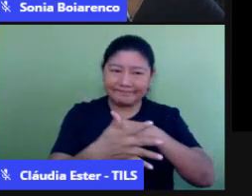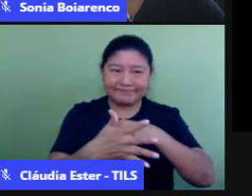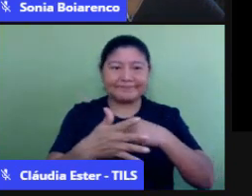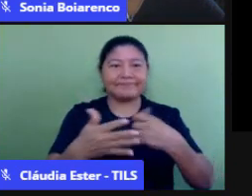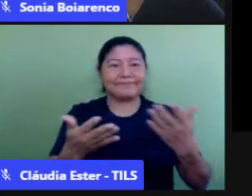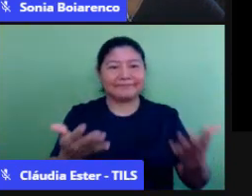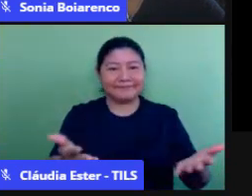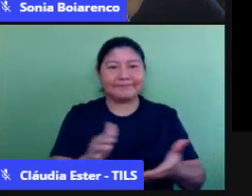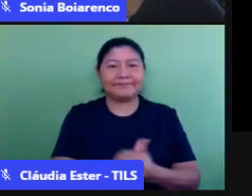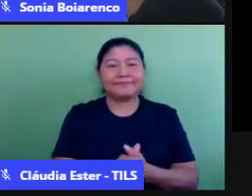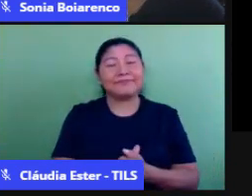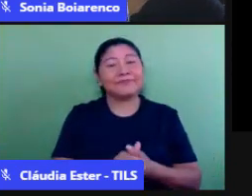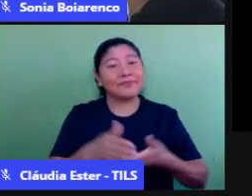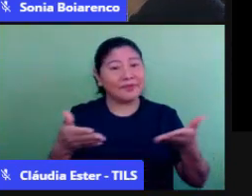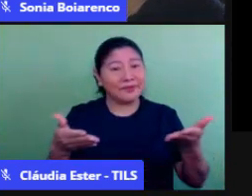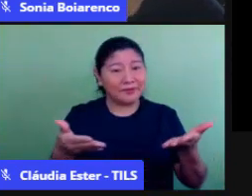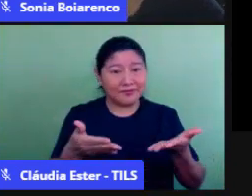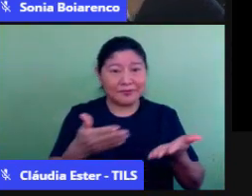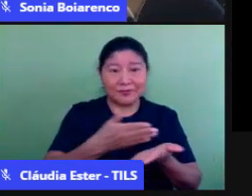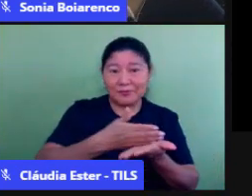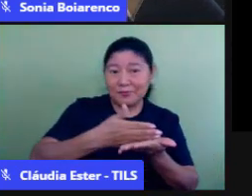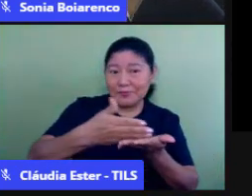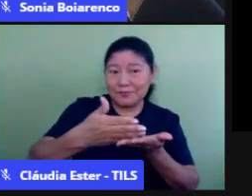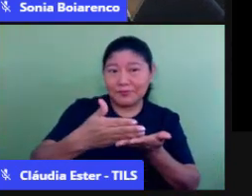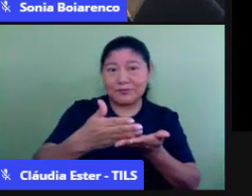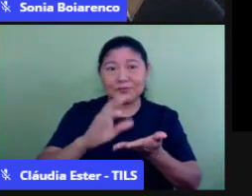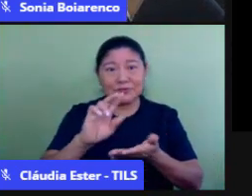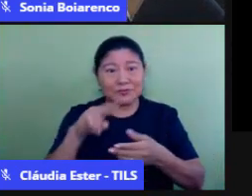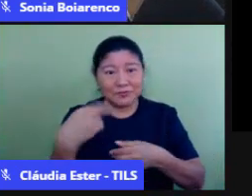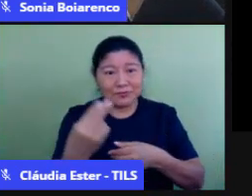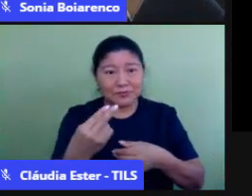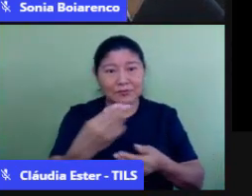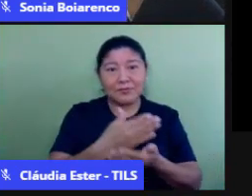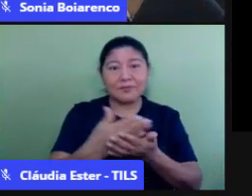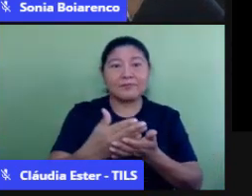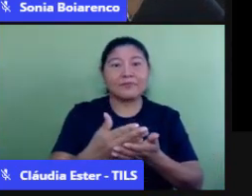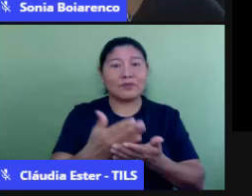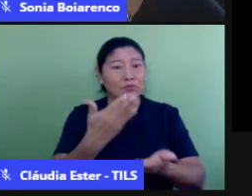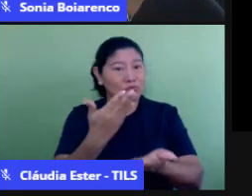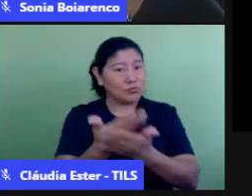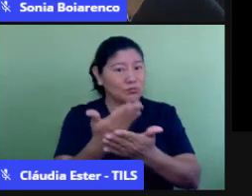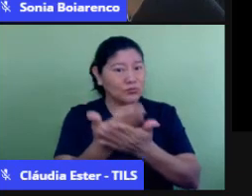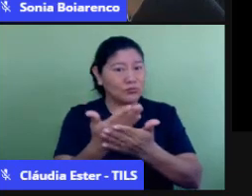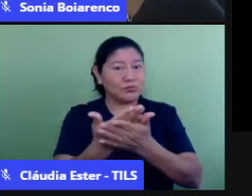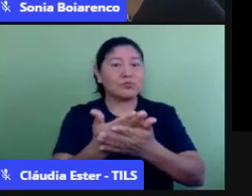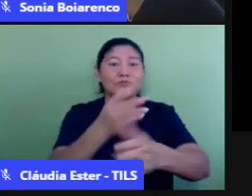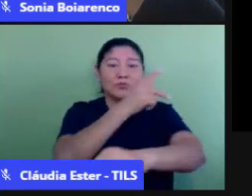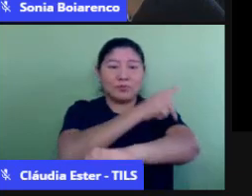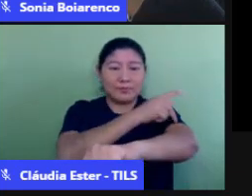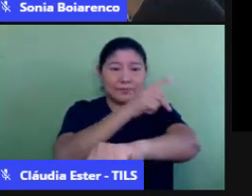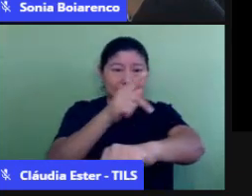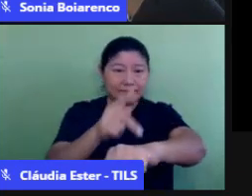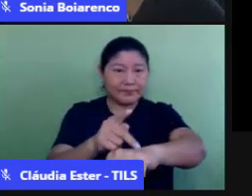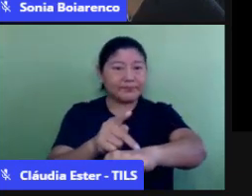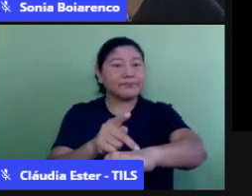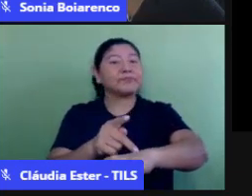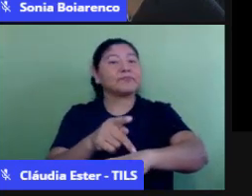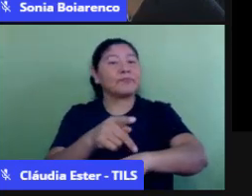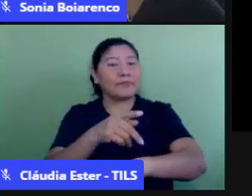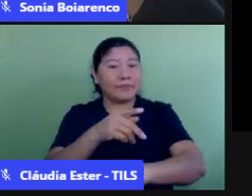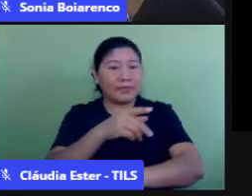Nessa nossa reflexão pedagógica de hoje, do quarto ano, temos como